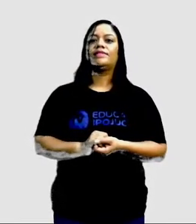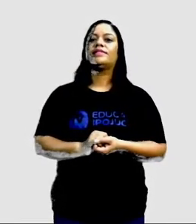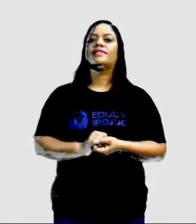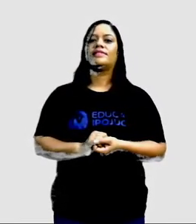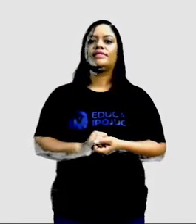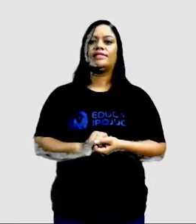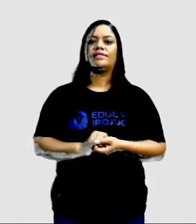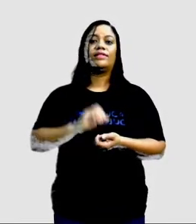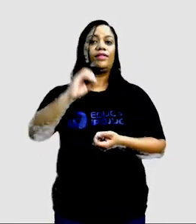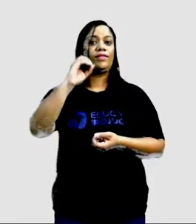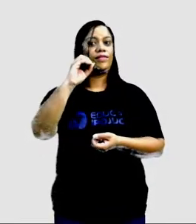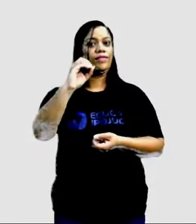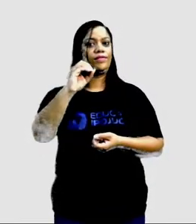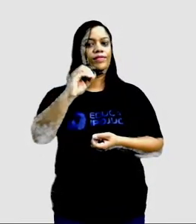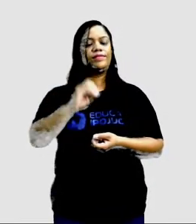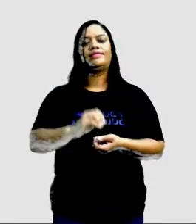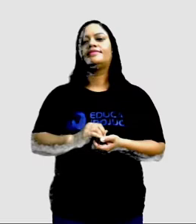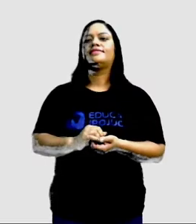Hortaliça, O.